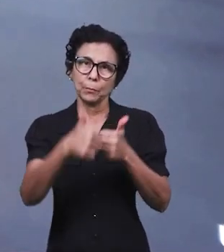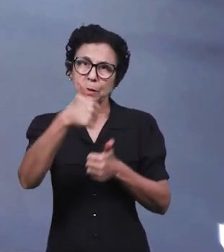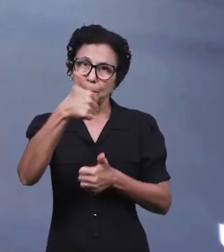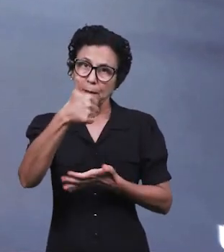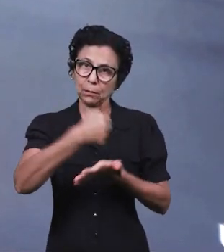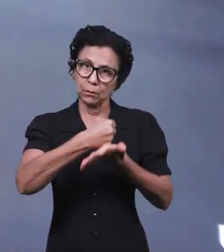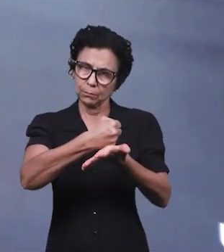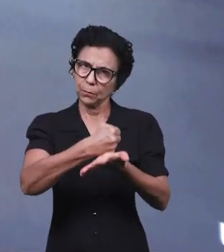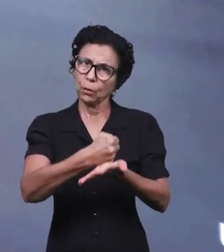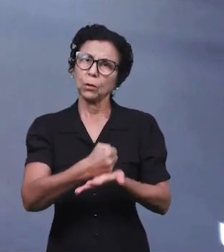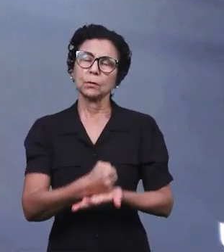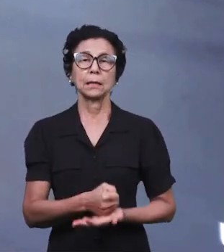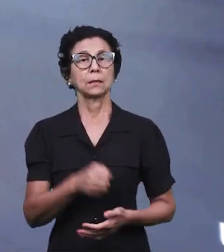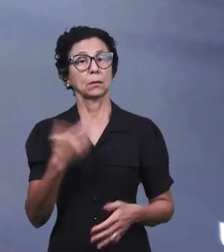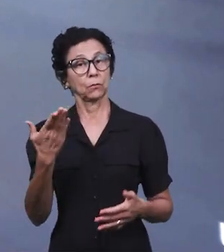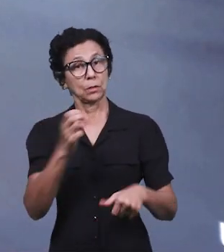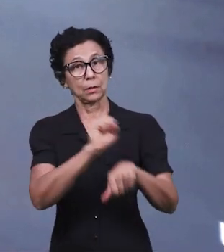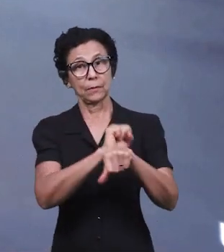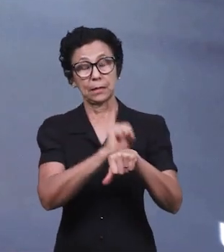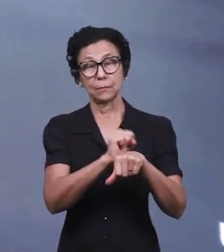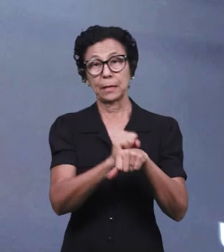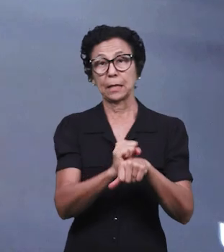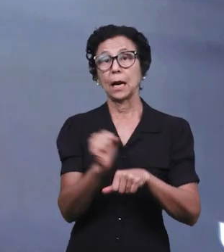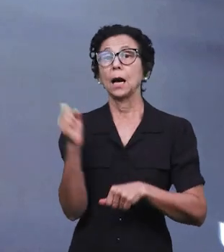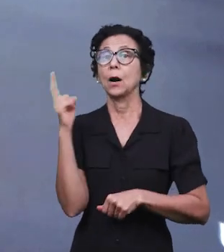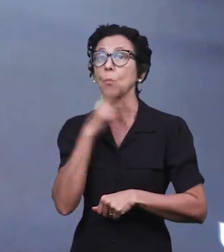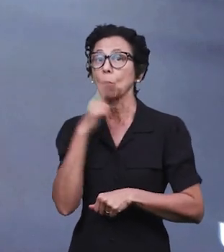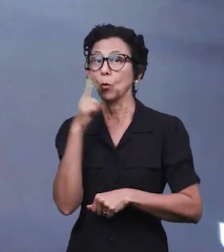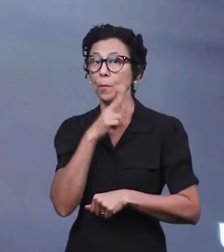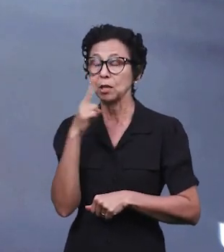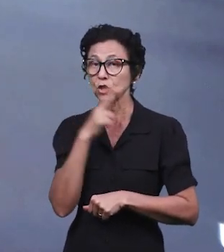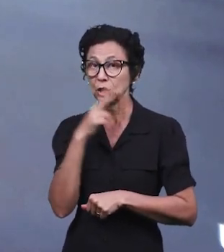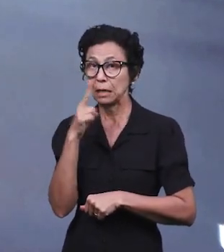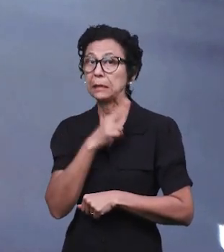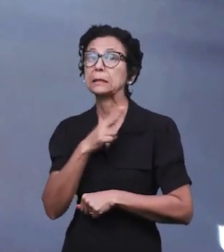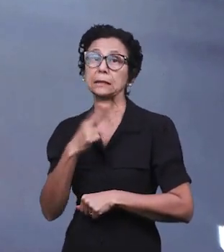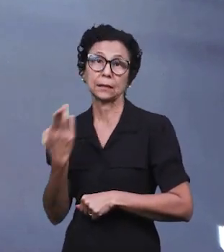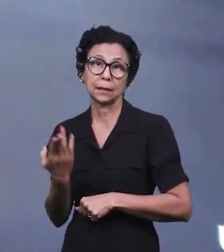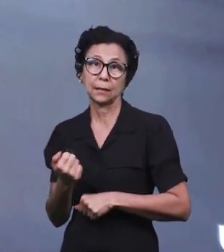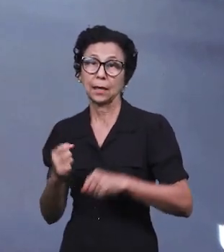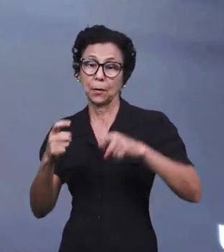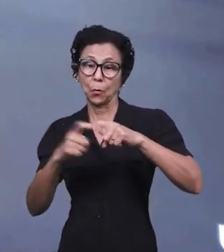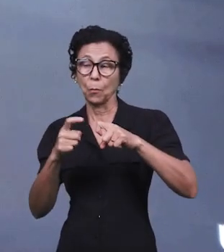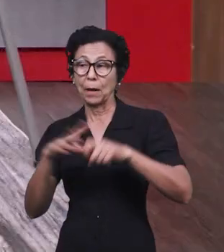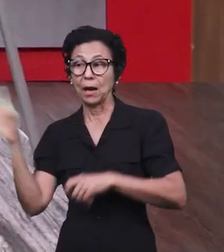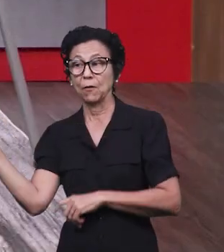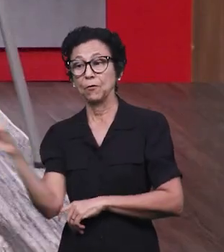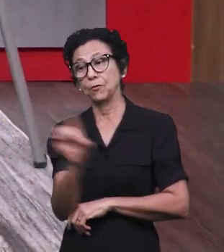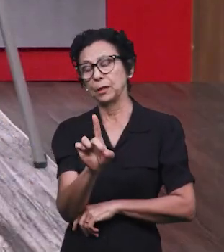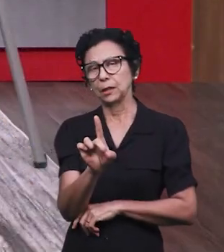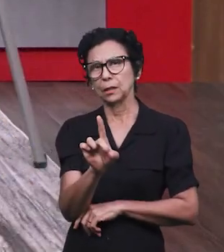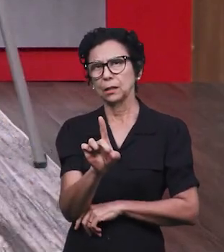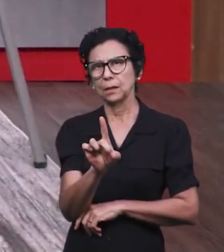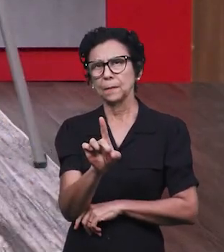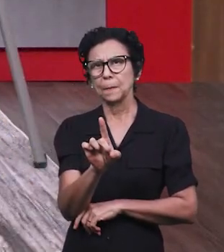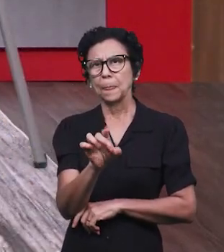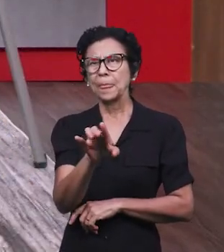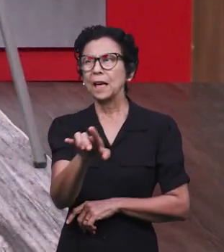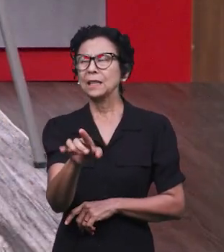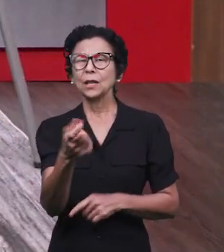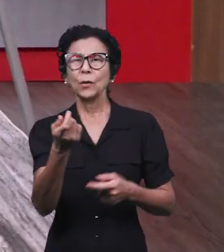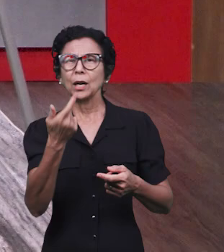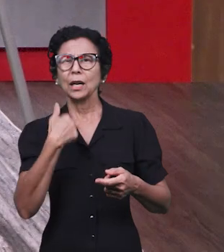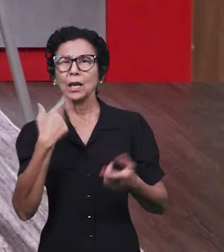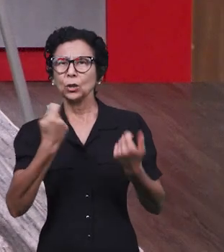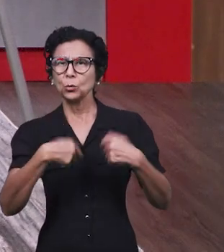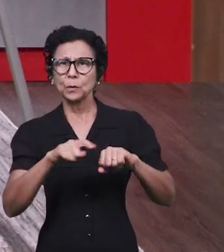enquanto o atendimento não chega. A pessoa se cortou, você vai fazer um curativo. Não, mas eu não preciso levar para o médico. Não, precisa. Que é um médico que